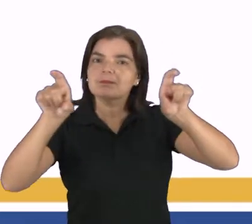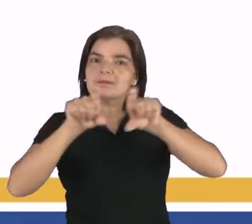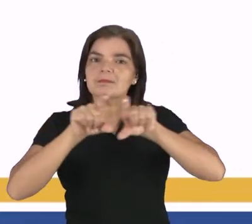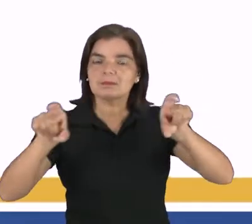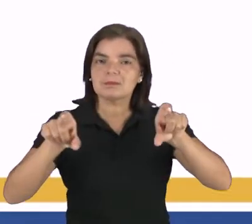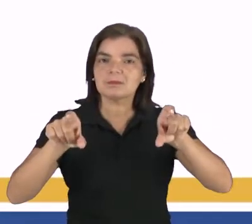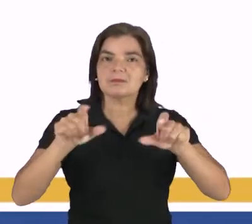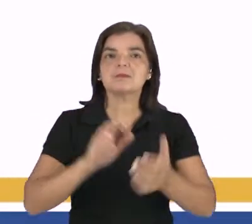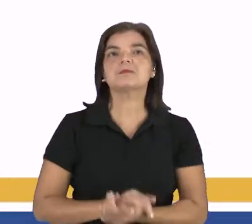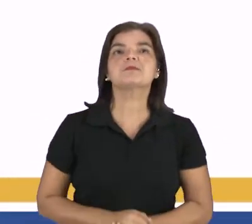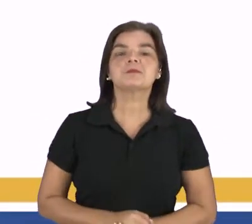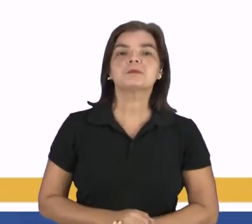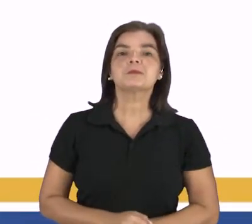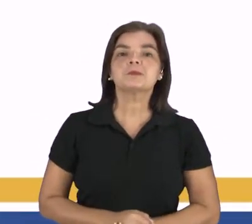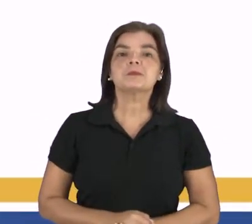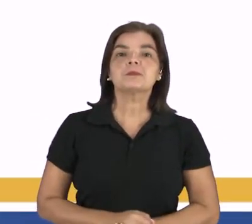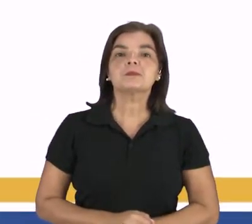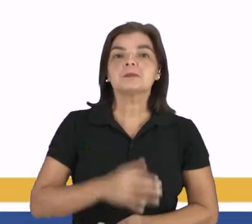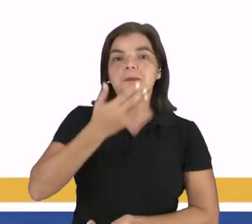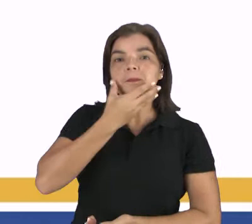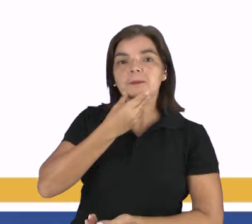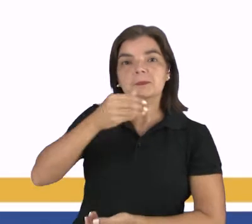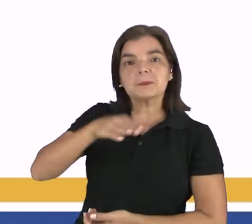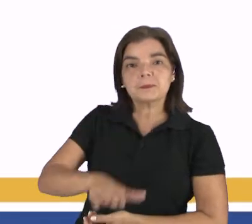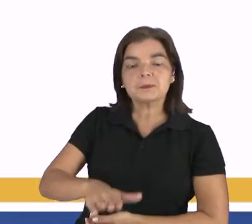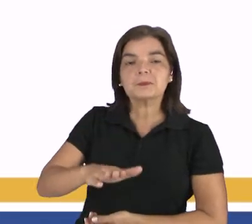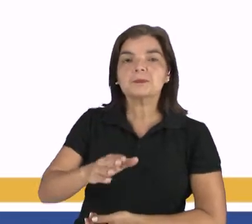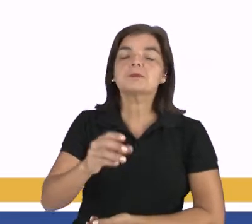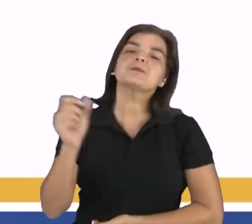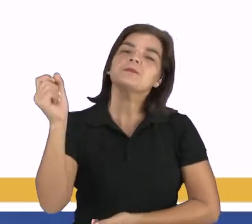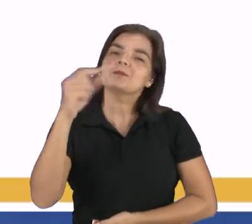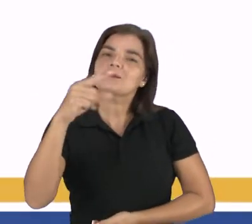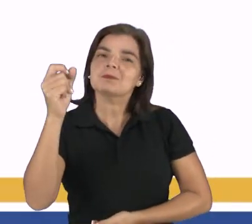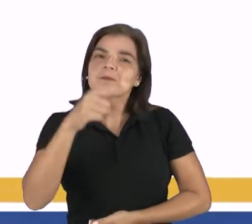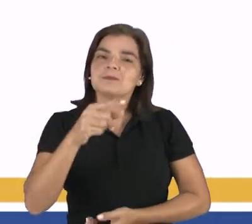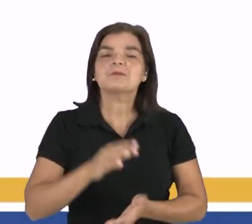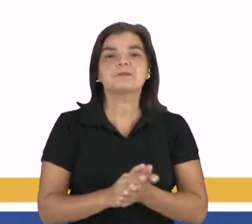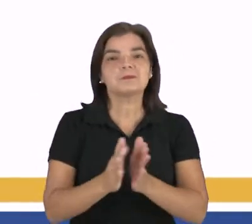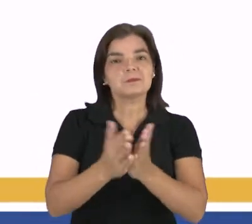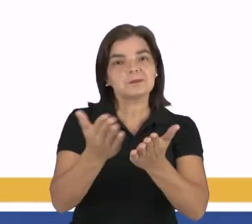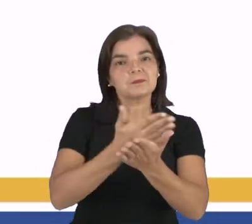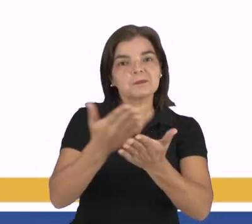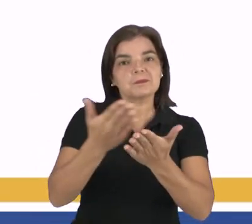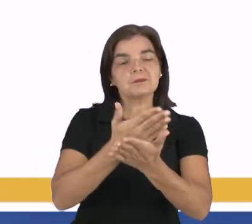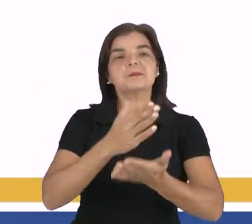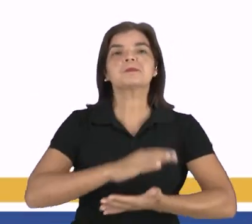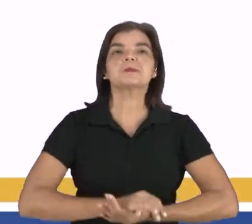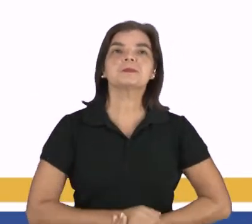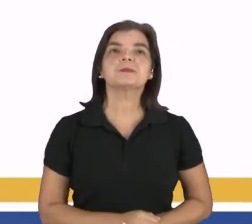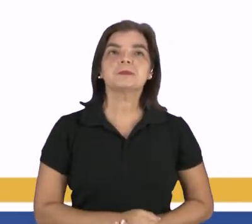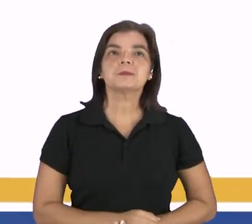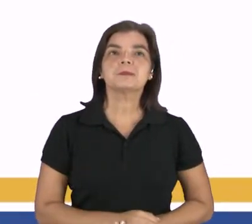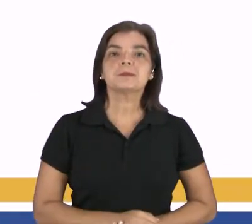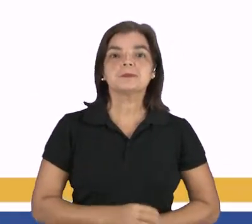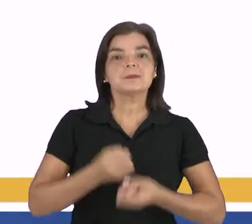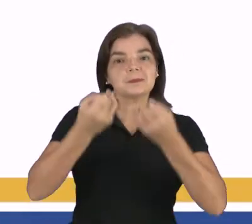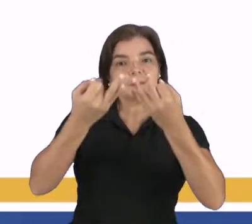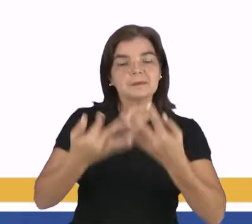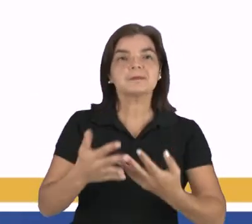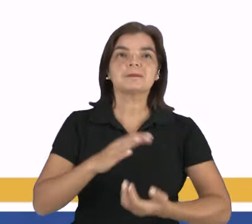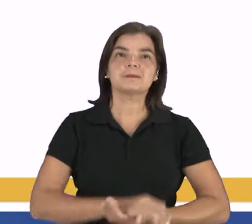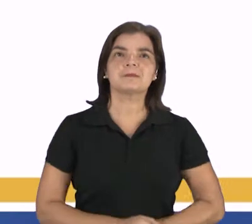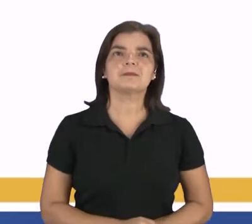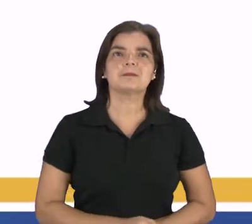desse menininho de cabelo azul que sempre ilustra os nossos livros didáticos. Ele diz o